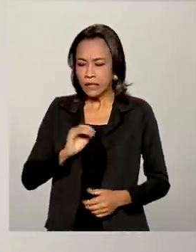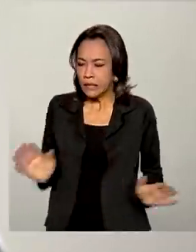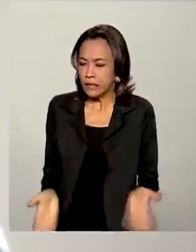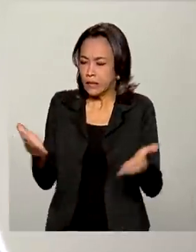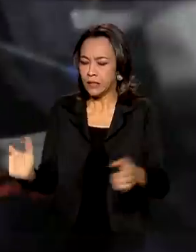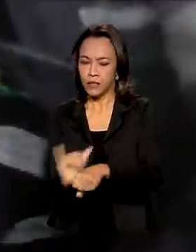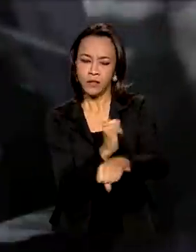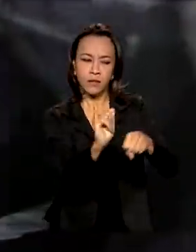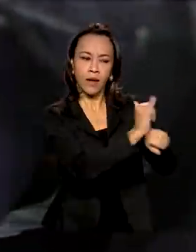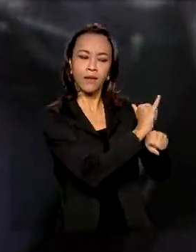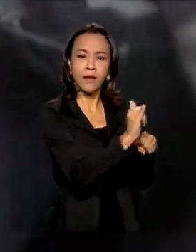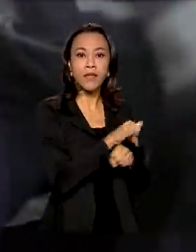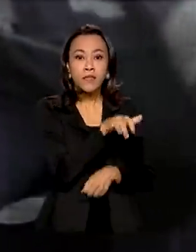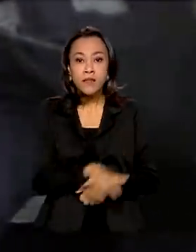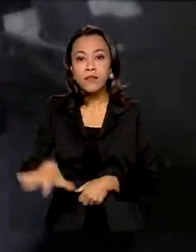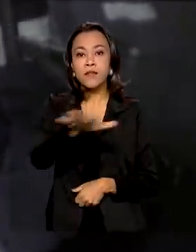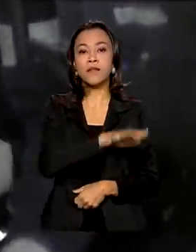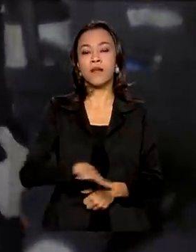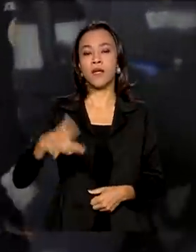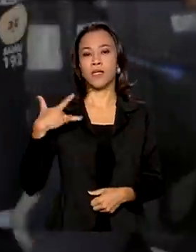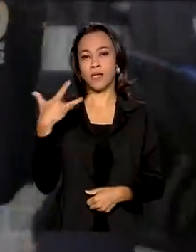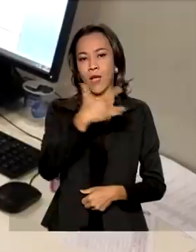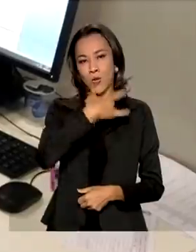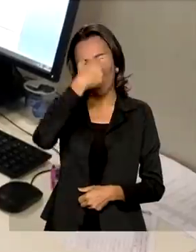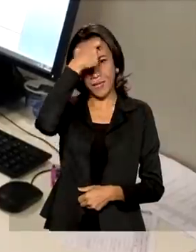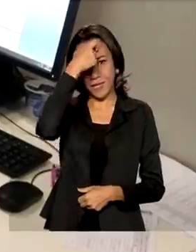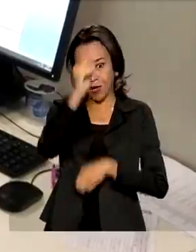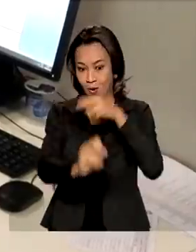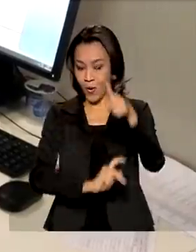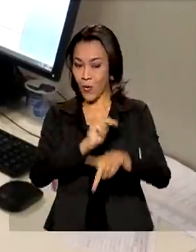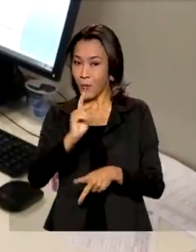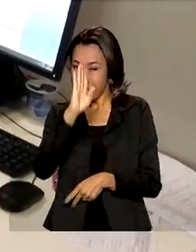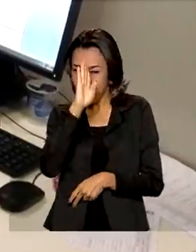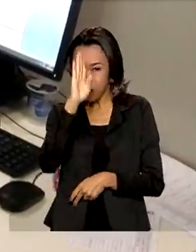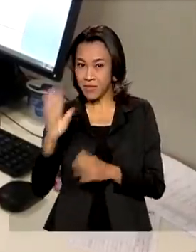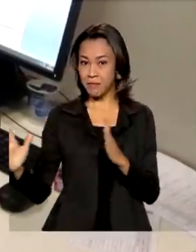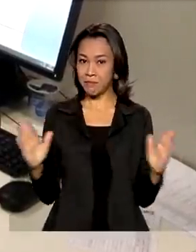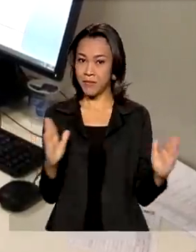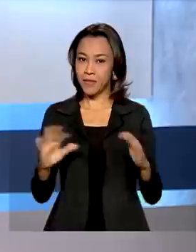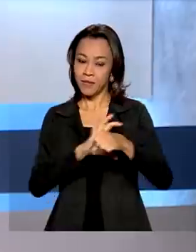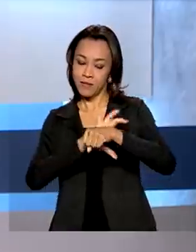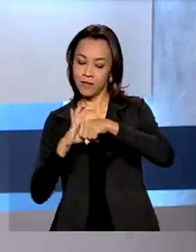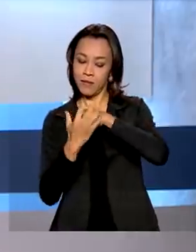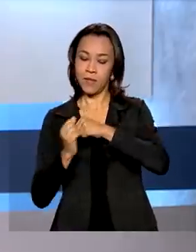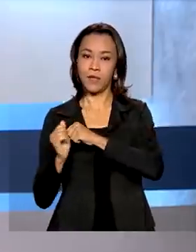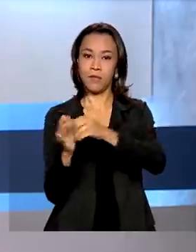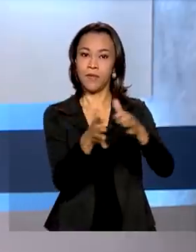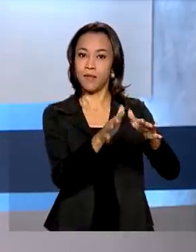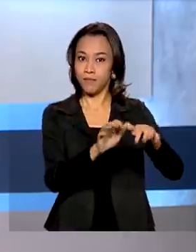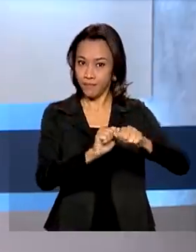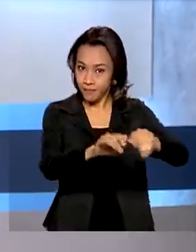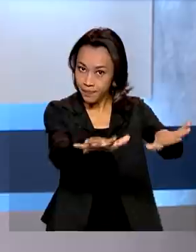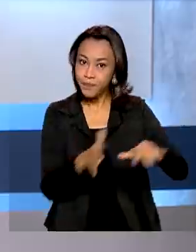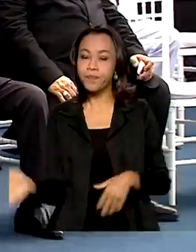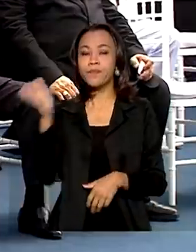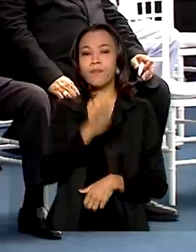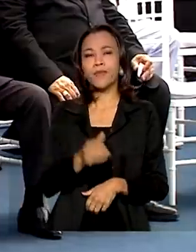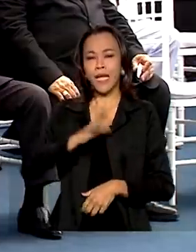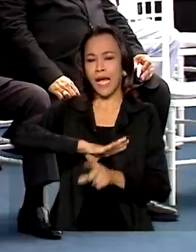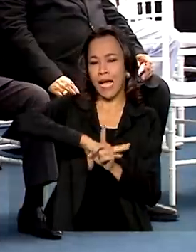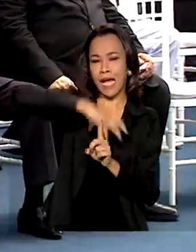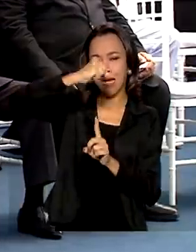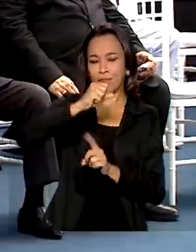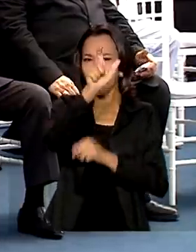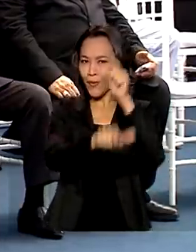de atendimento em saúde mental da população, principalmente durante a pandemia. Campeões olímpicos. Presidente Jair